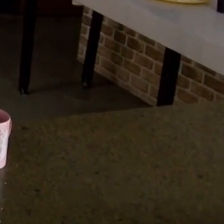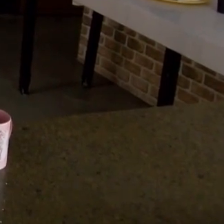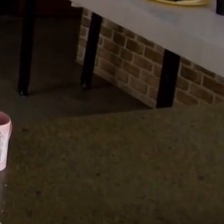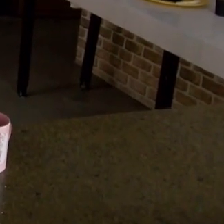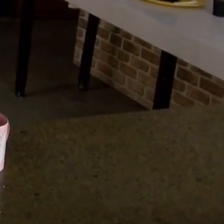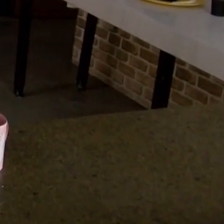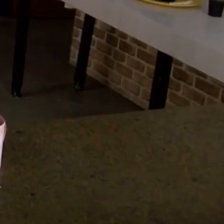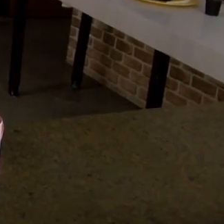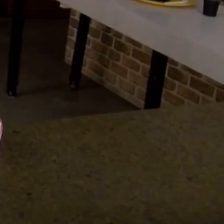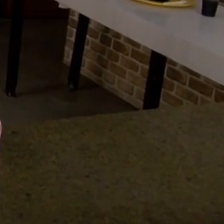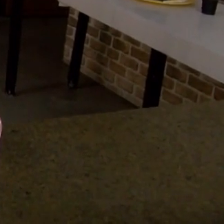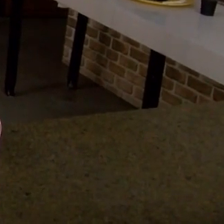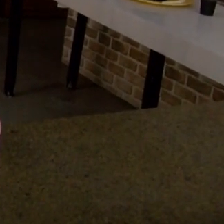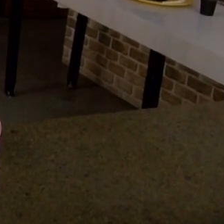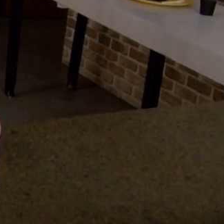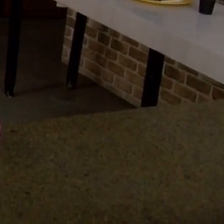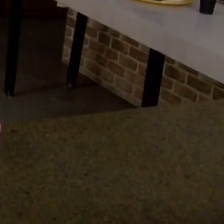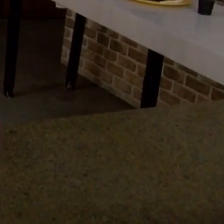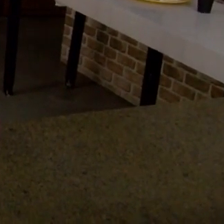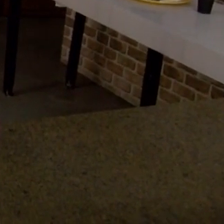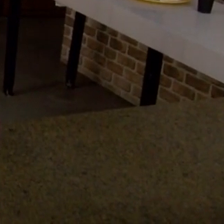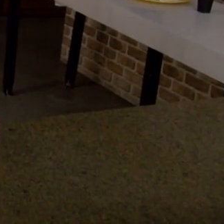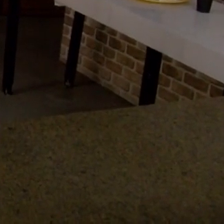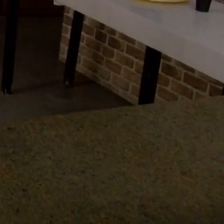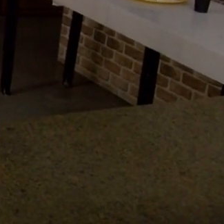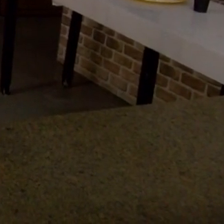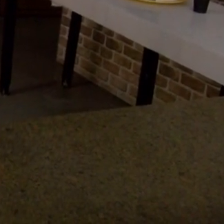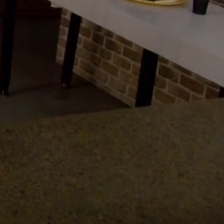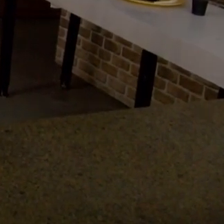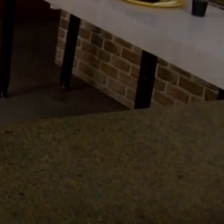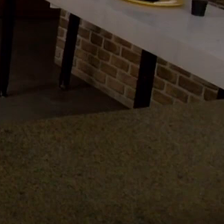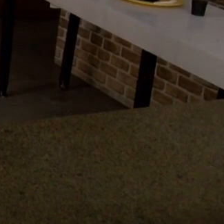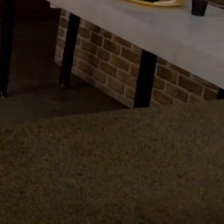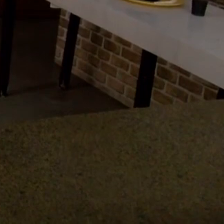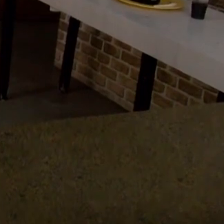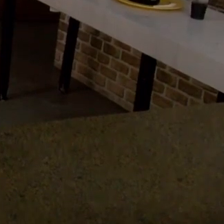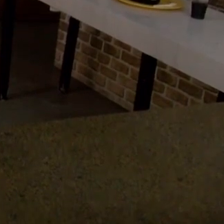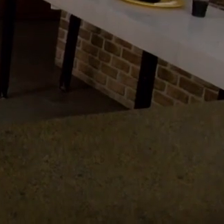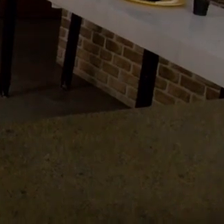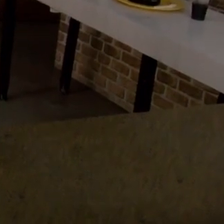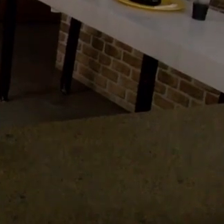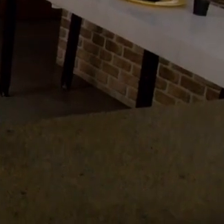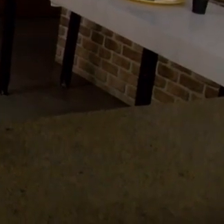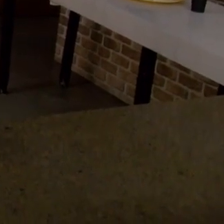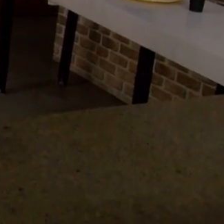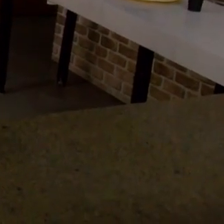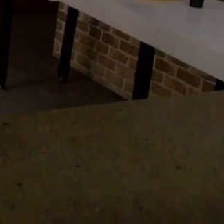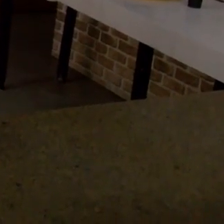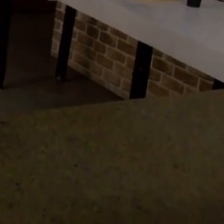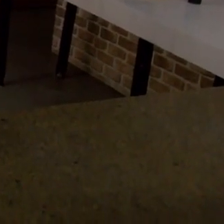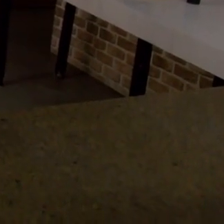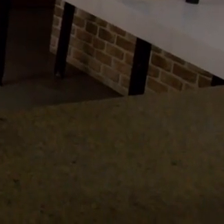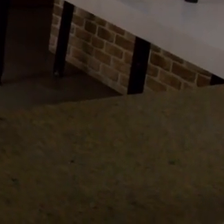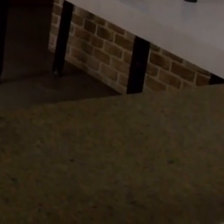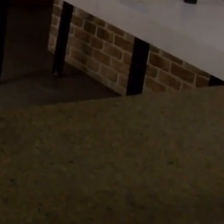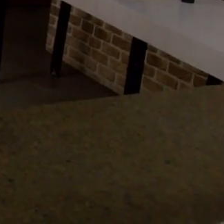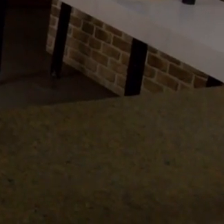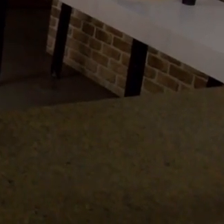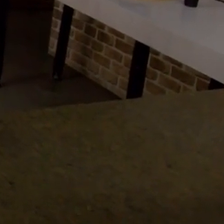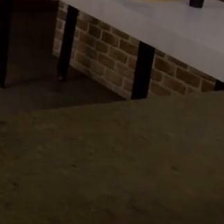não é, Tião? Forno ou fogão? Ai, gente, troquei. É ao fogão. A gente vai levar ao fogão.